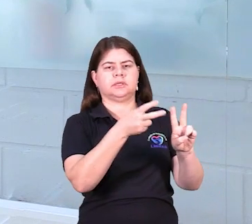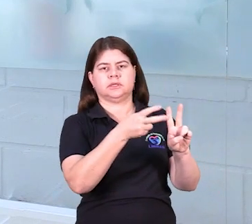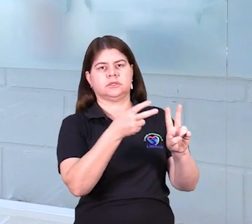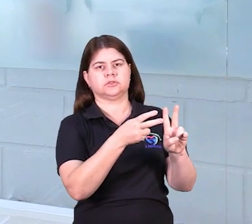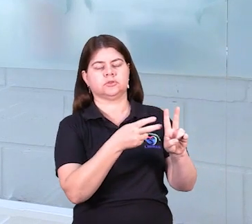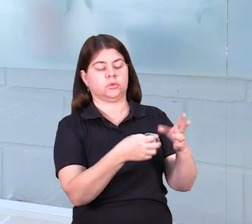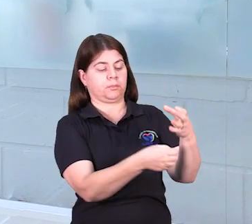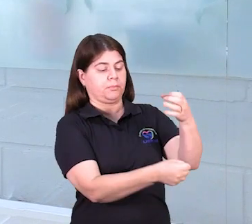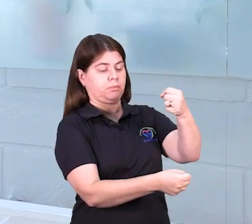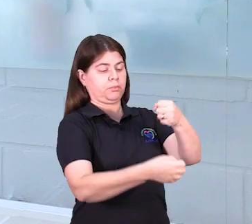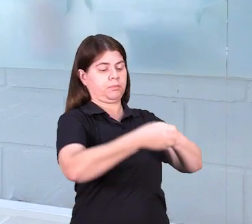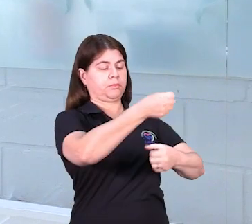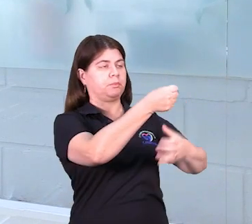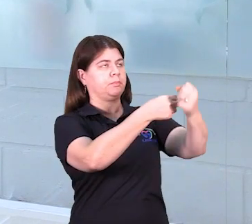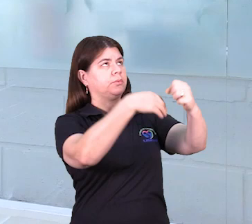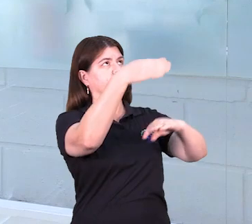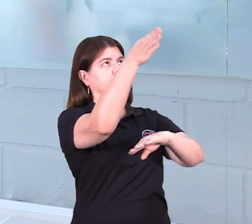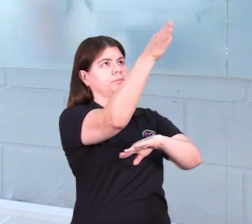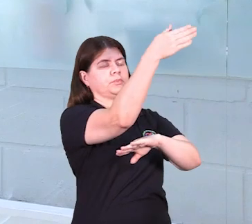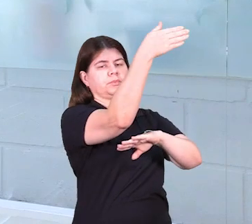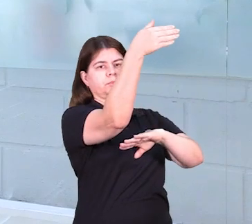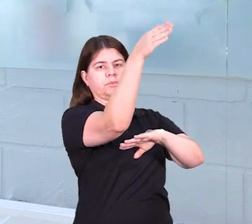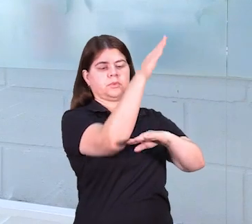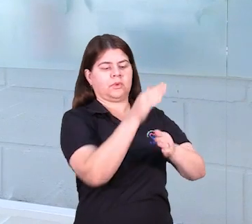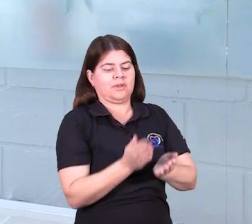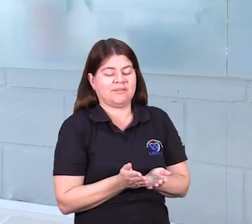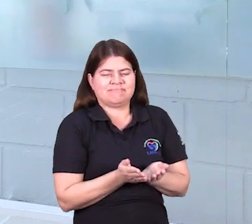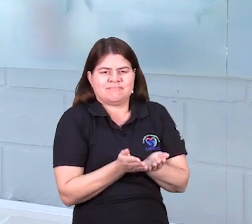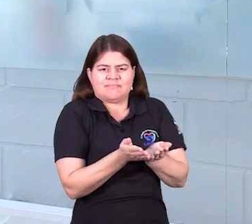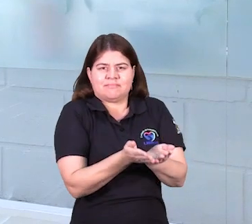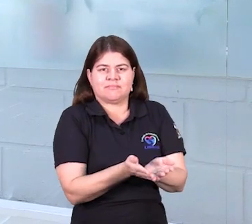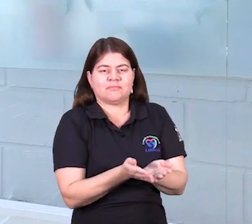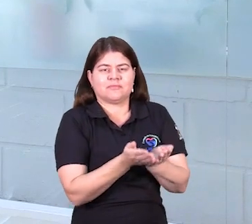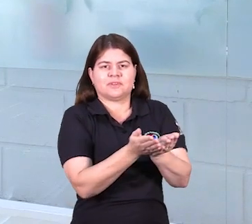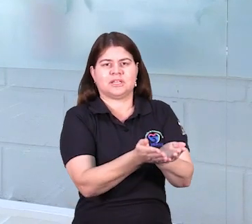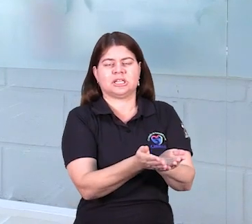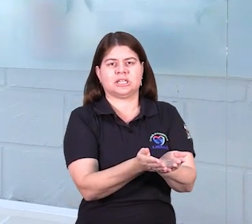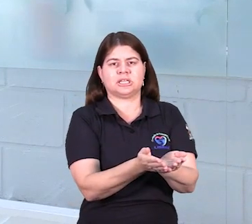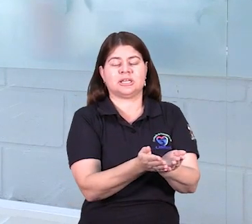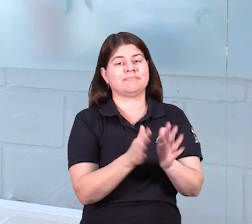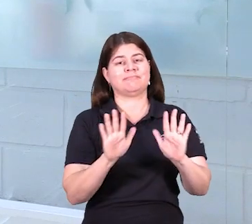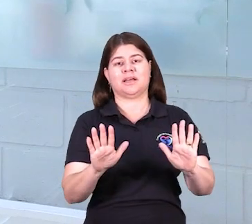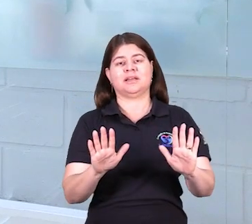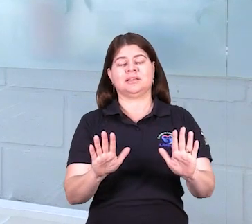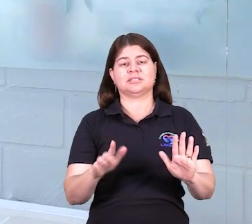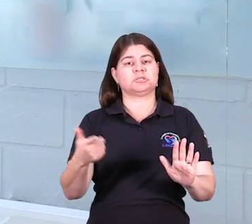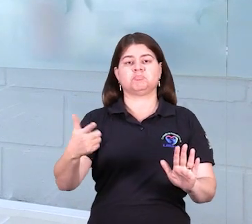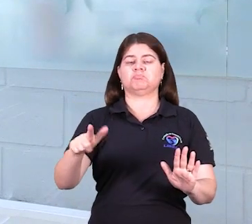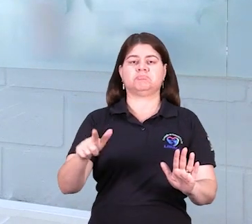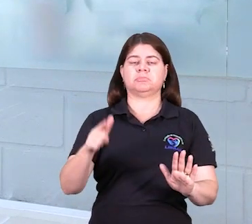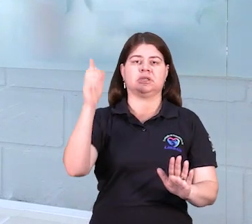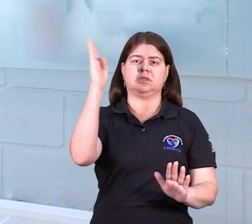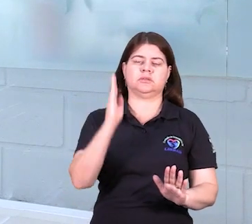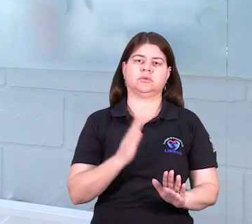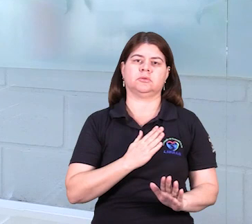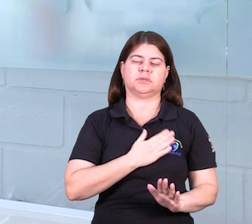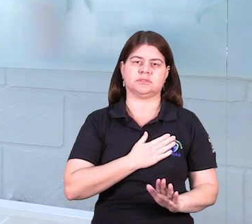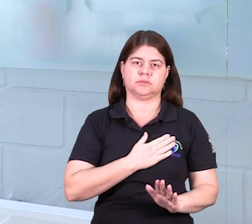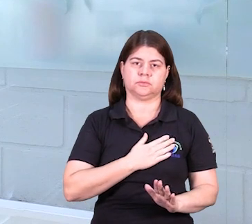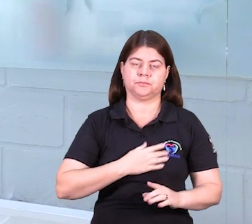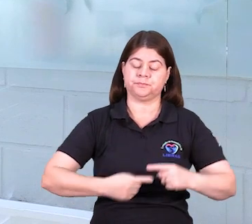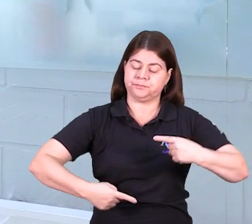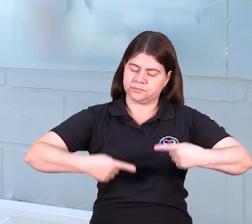de hasteamento de bandeira, de caravela chegando, que não existia no hino. E aí nós